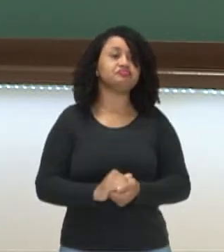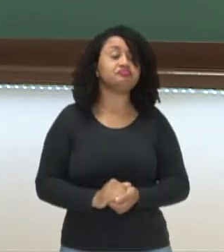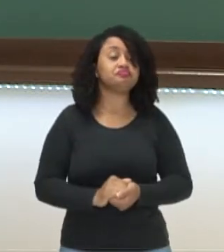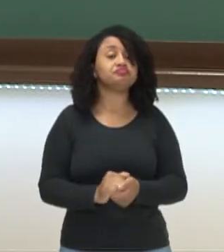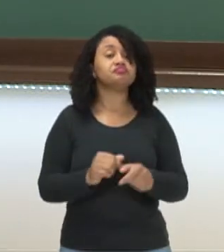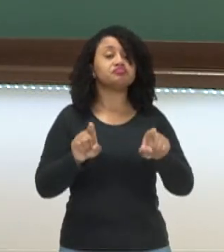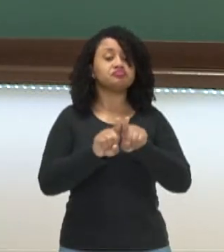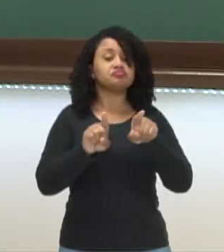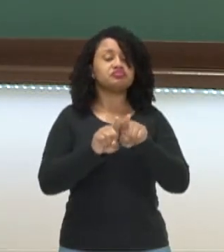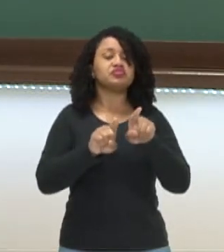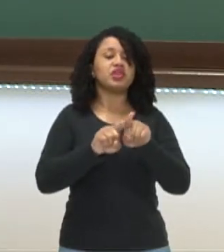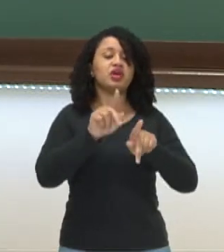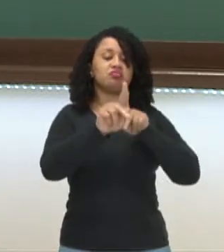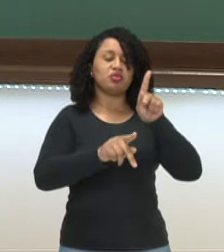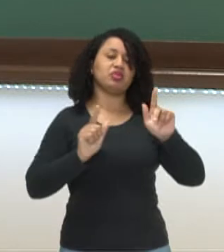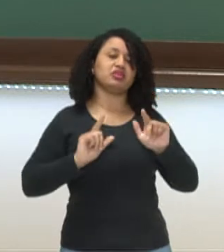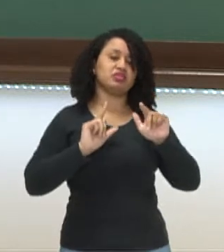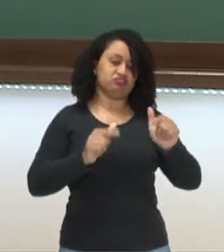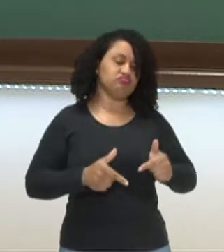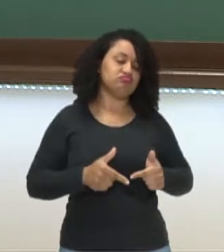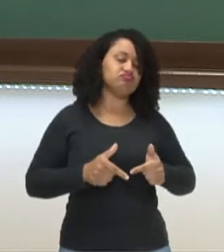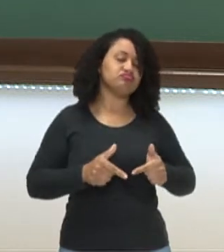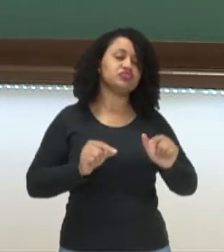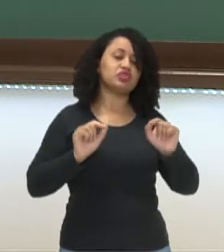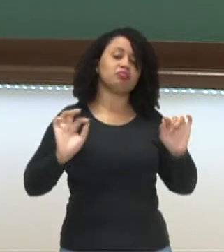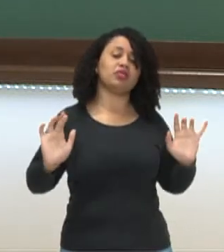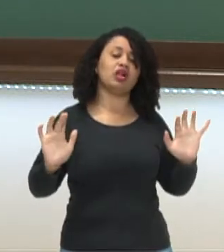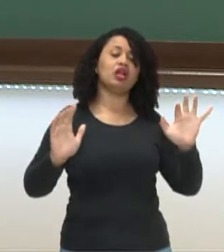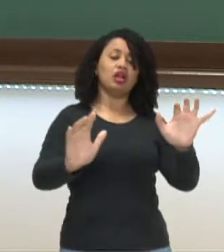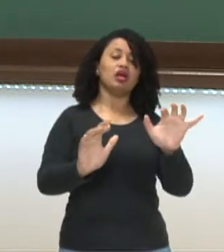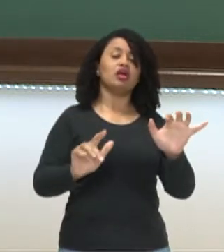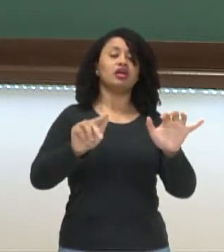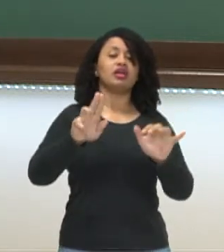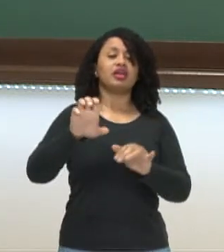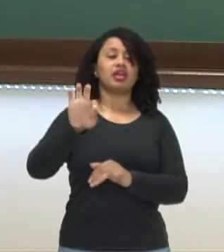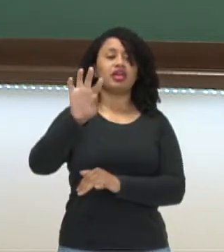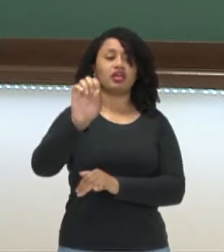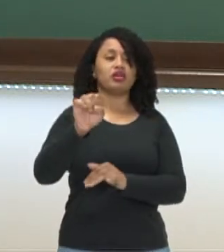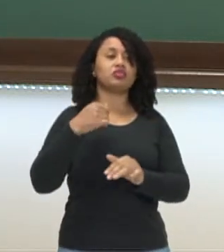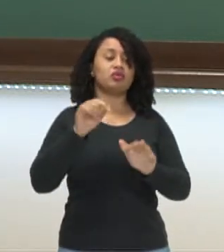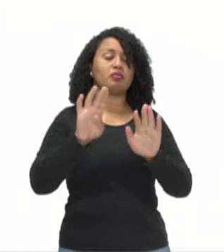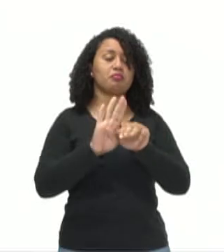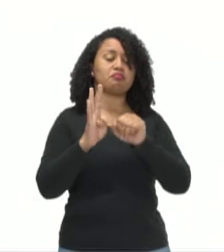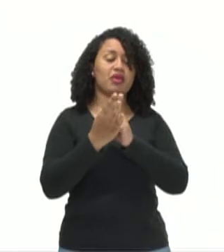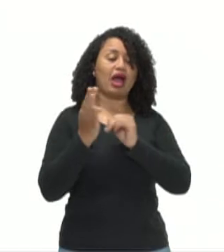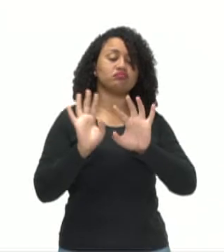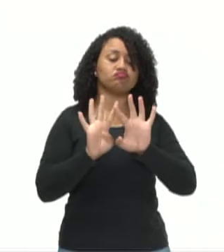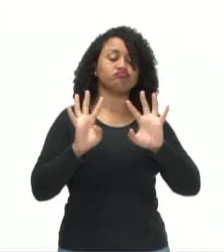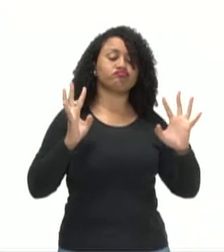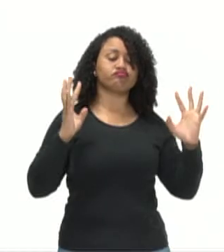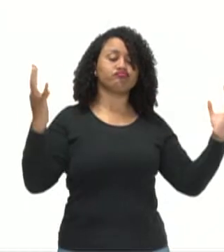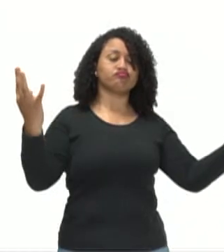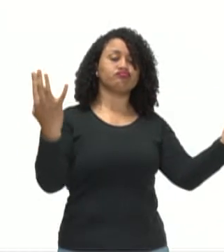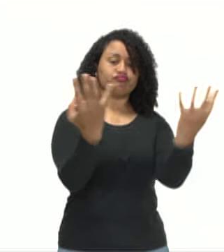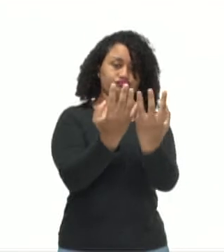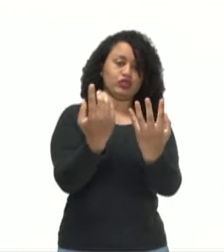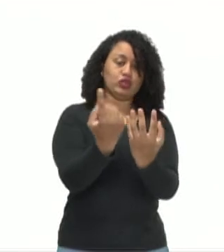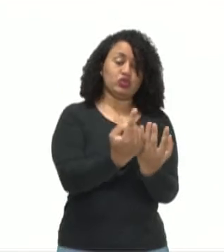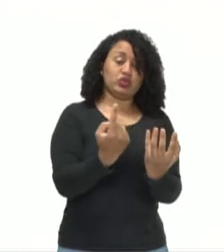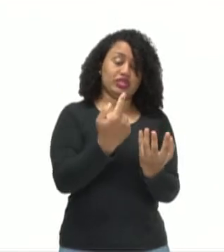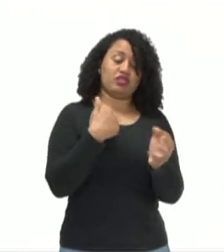vamos ter a remoção da população, principalmente de judeus, para os guetos, bairros cercados, bairros isolados, onde ali eles